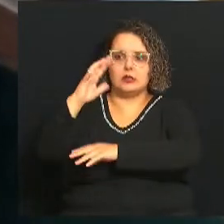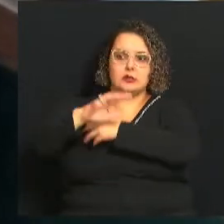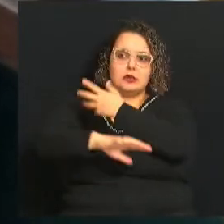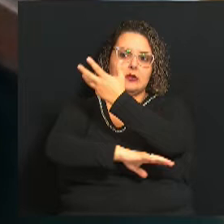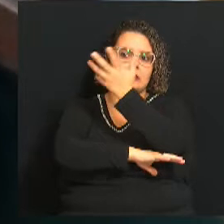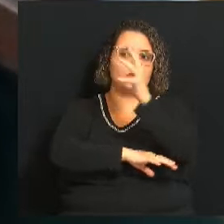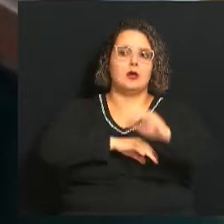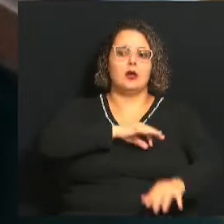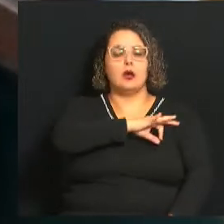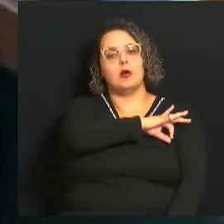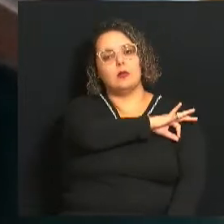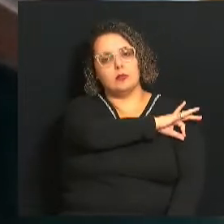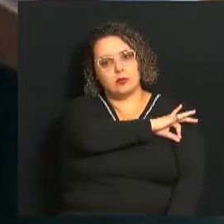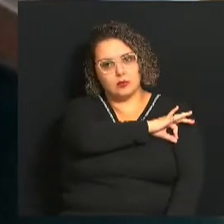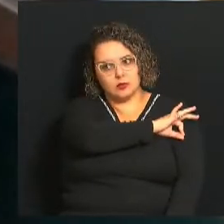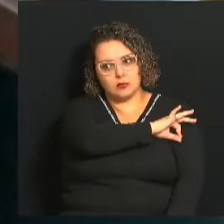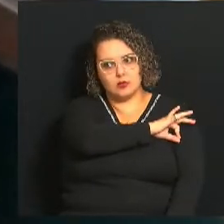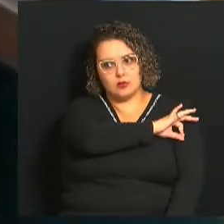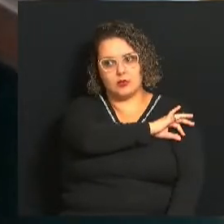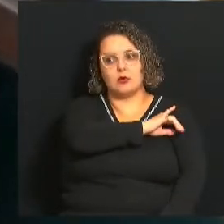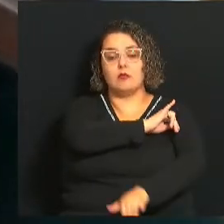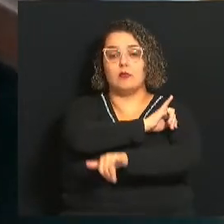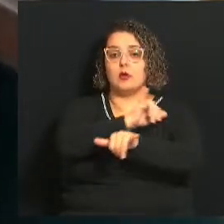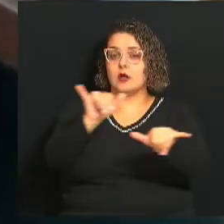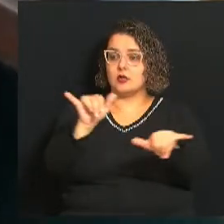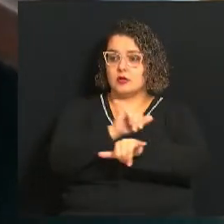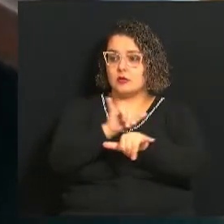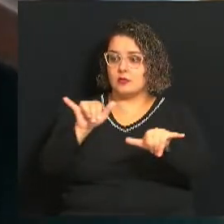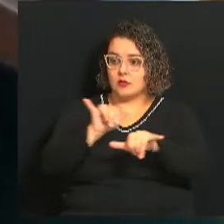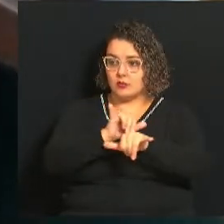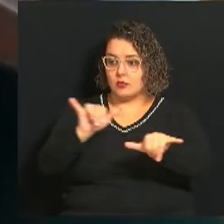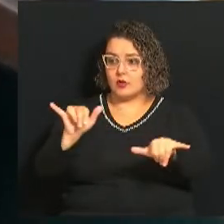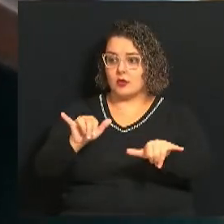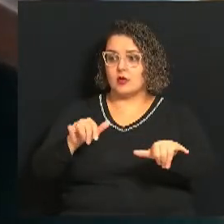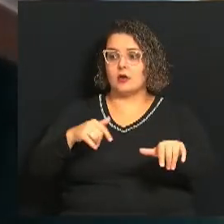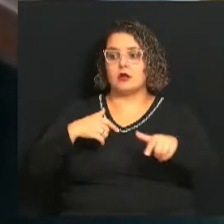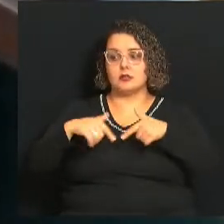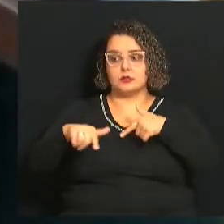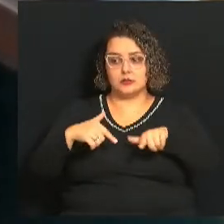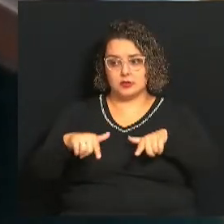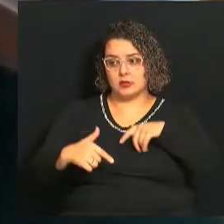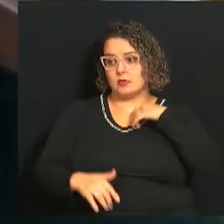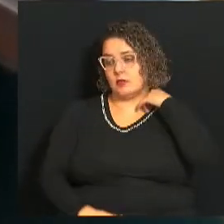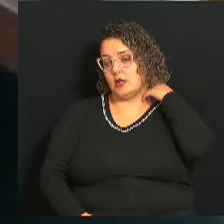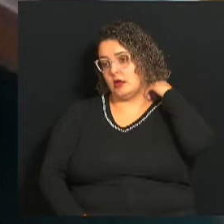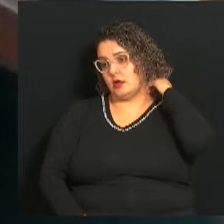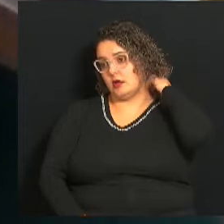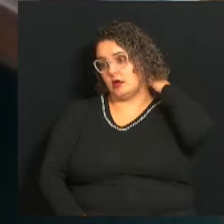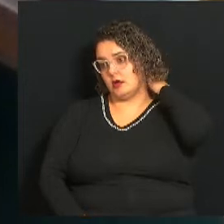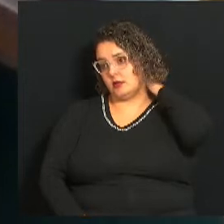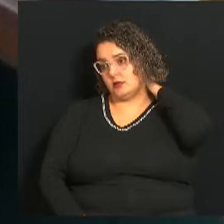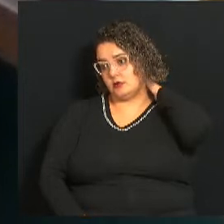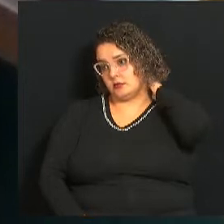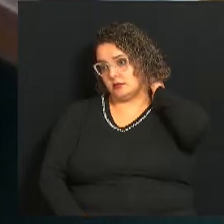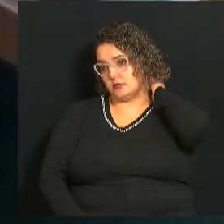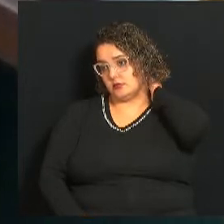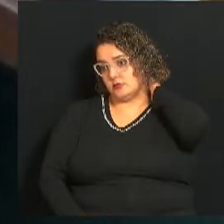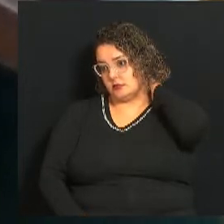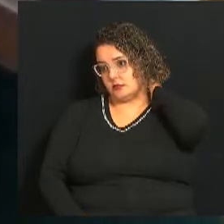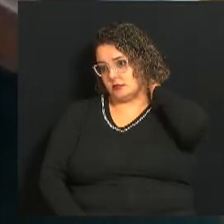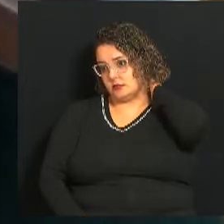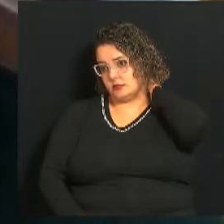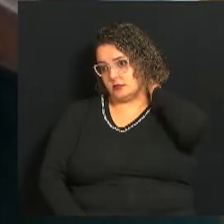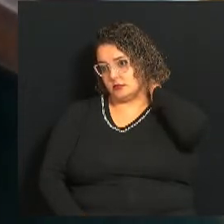prefeitura deverá, então, divulgar esse trabalho e que, inclusive, nós